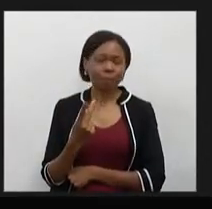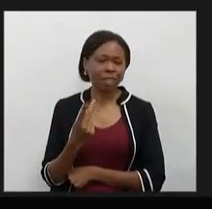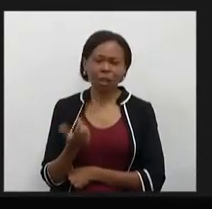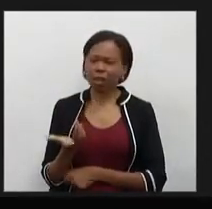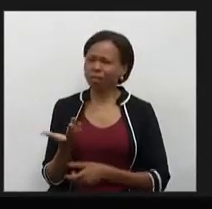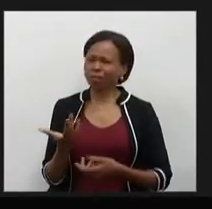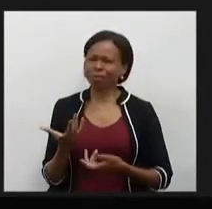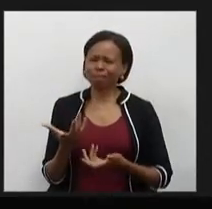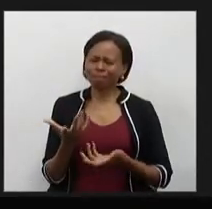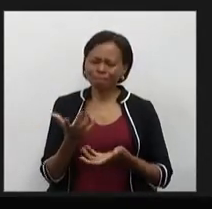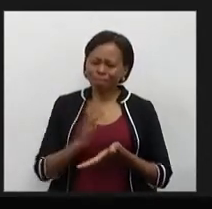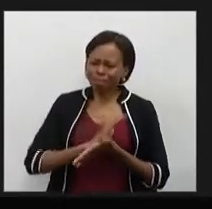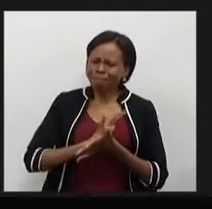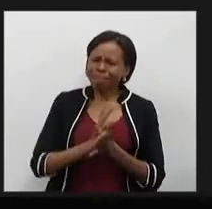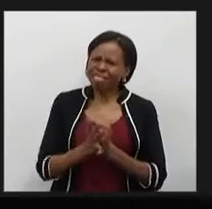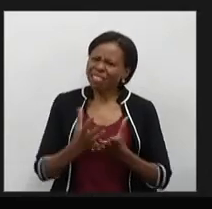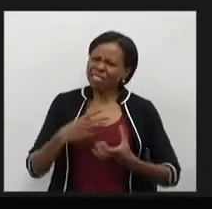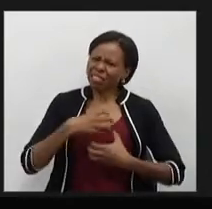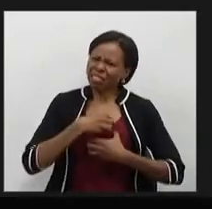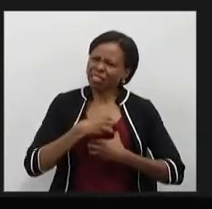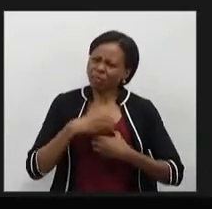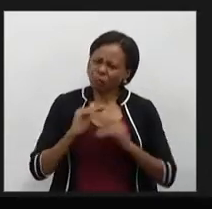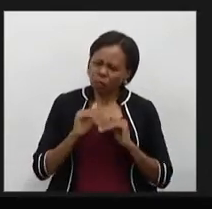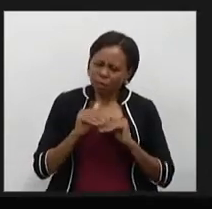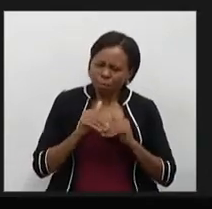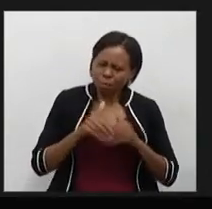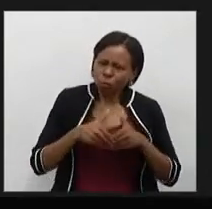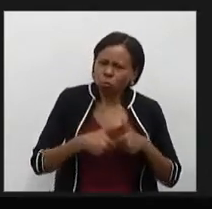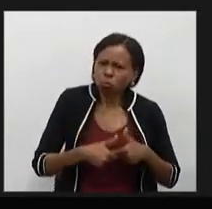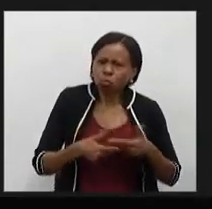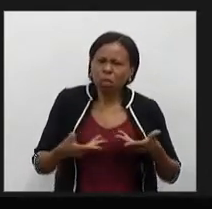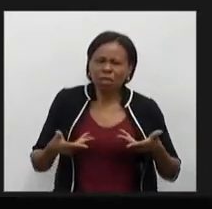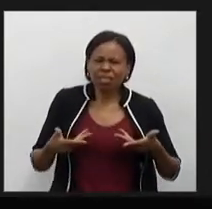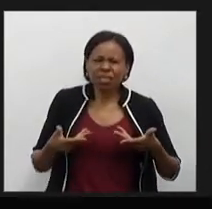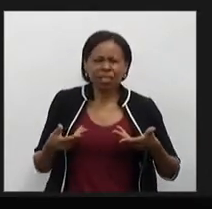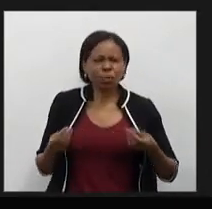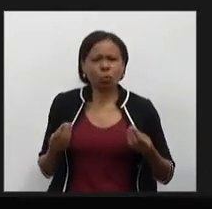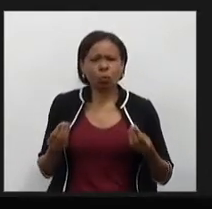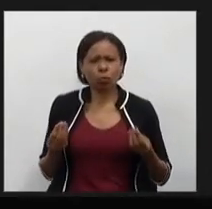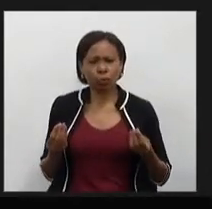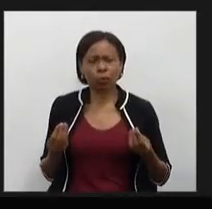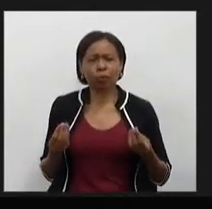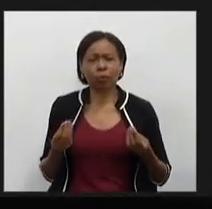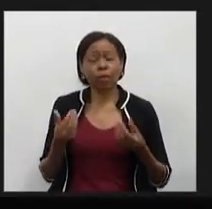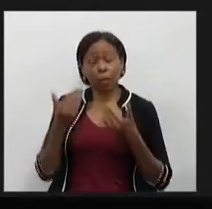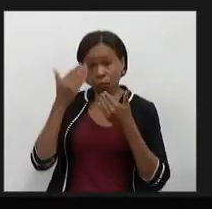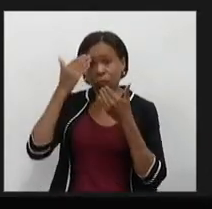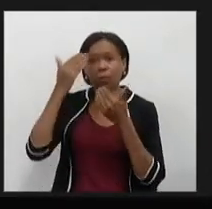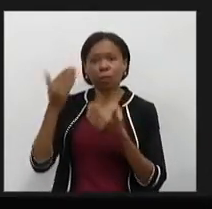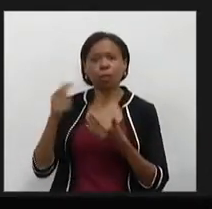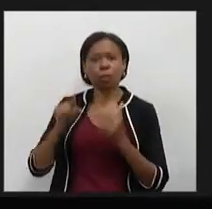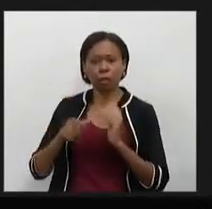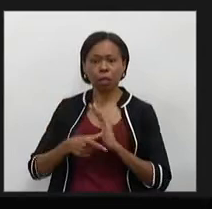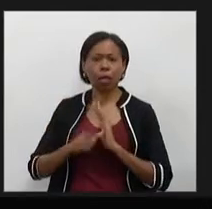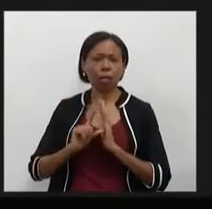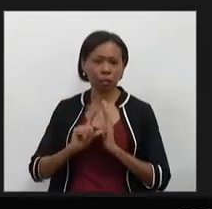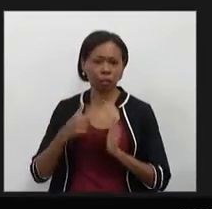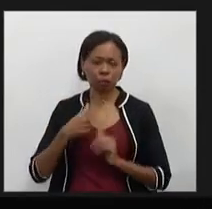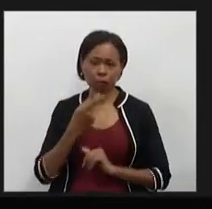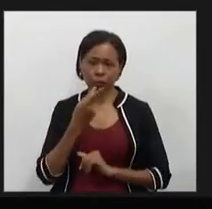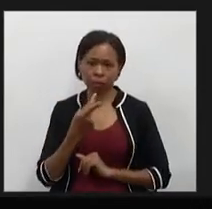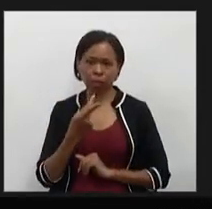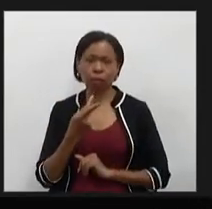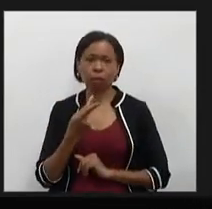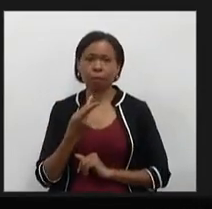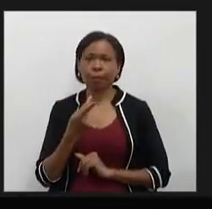humilhação ter que chegar a esse ponto, né? Mas te agradeço aí, foi como eu falei, eu